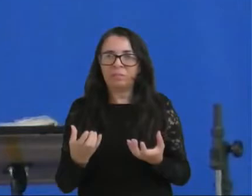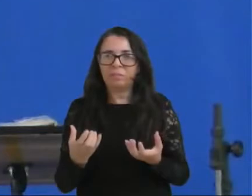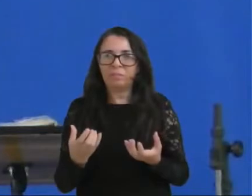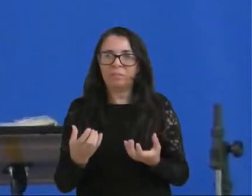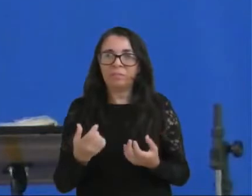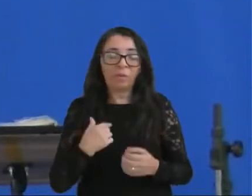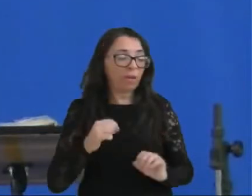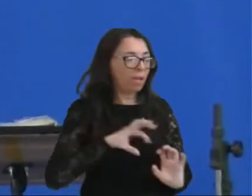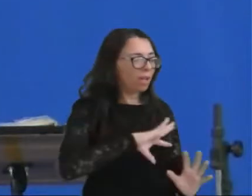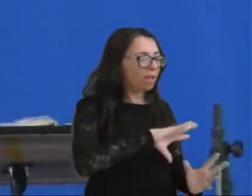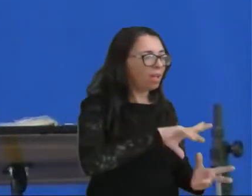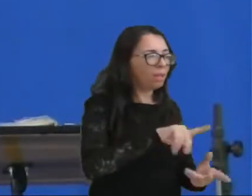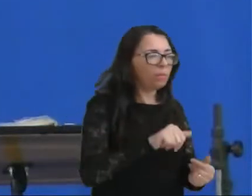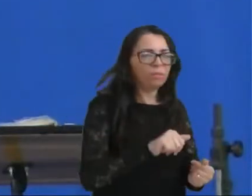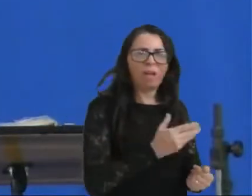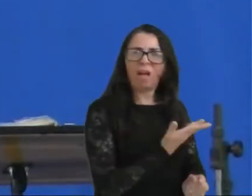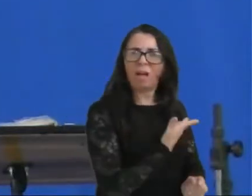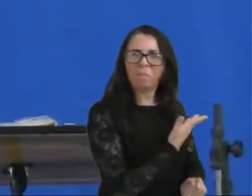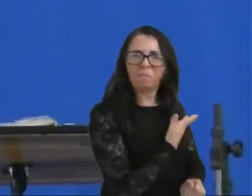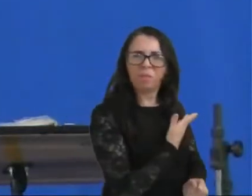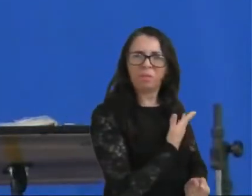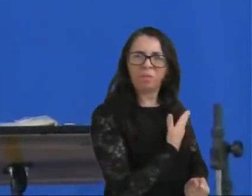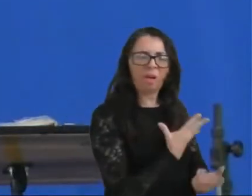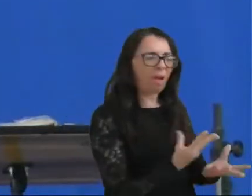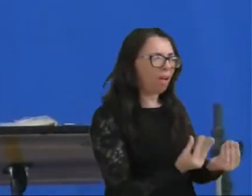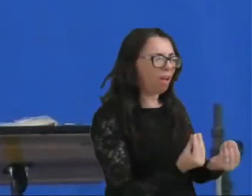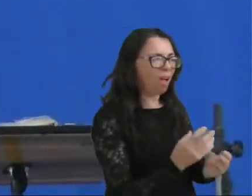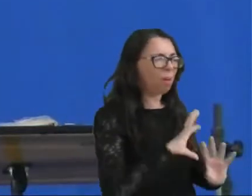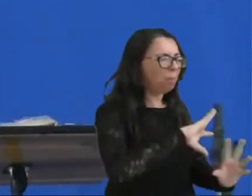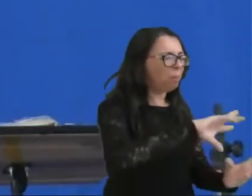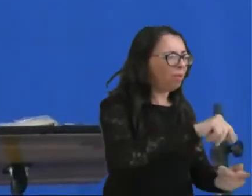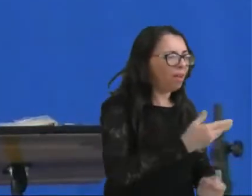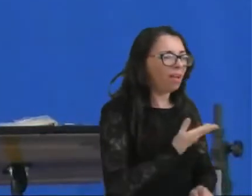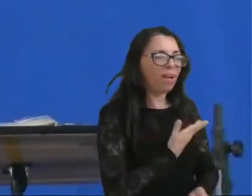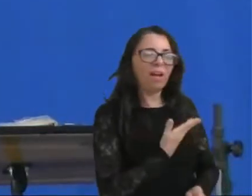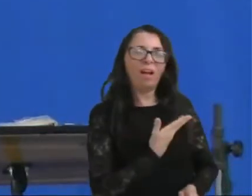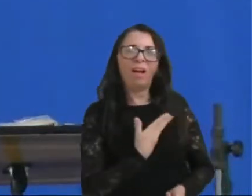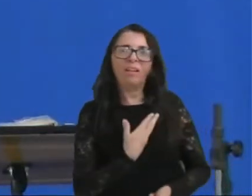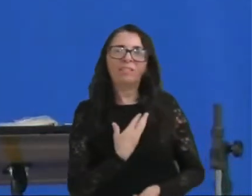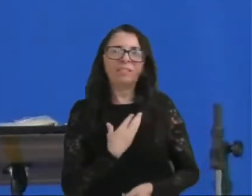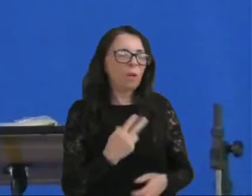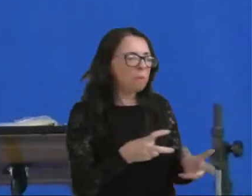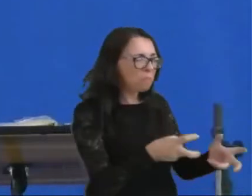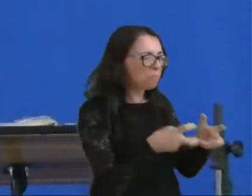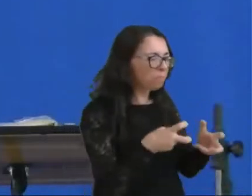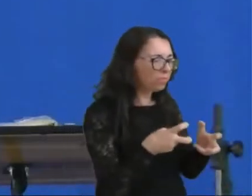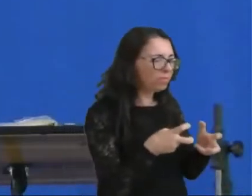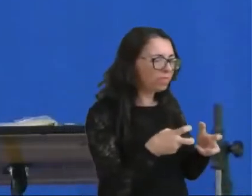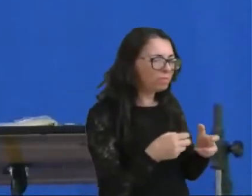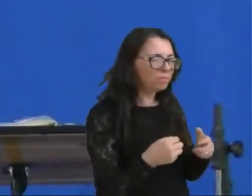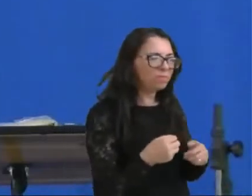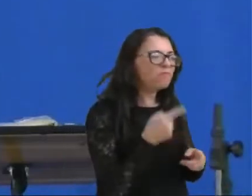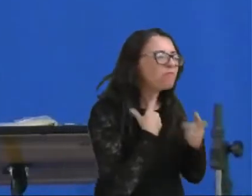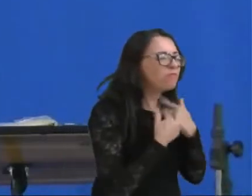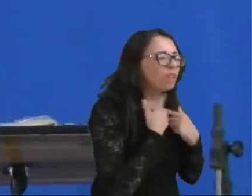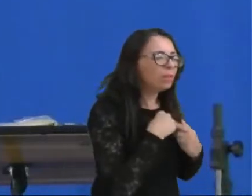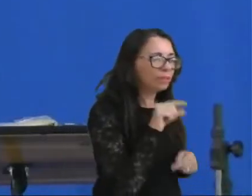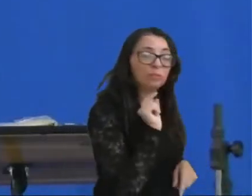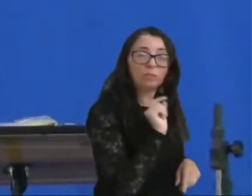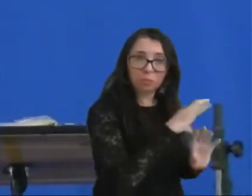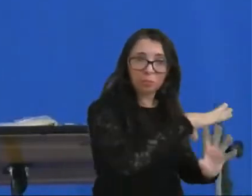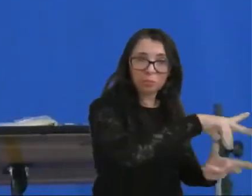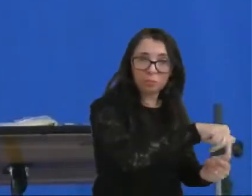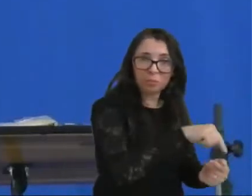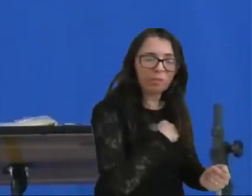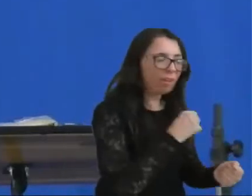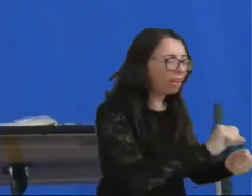Deus. Ou seja, se você tentar agradar o mundo, você vai desagradar a Deus. E o momento que você agradar a Deus,